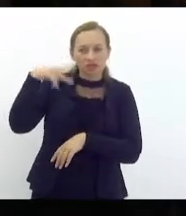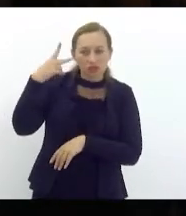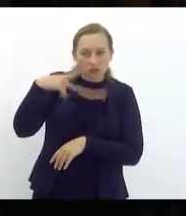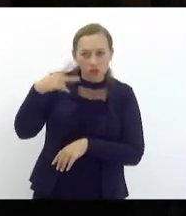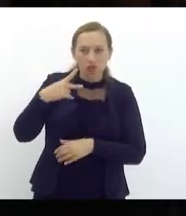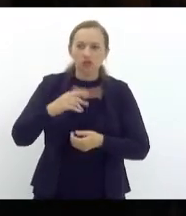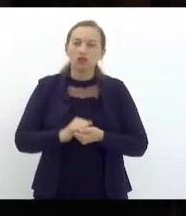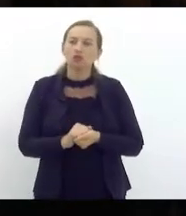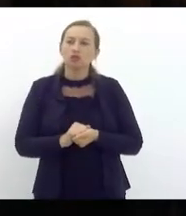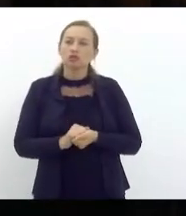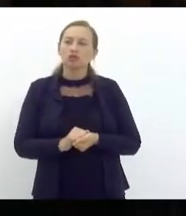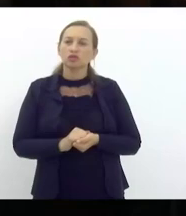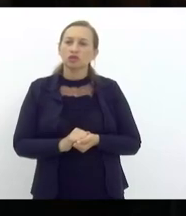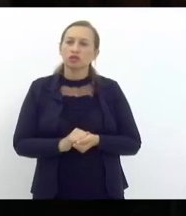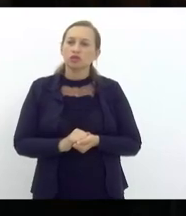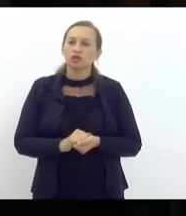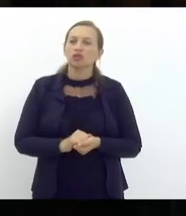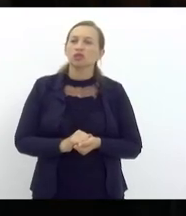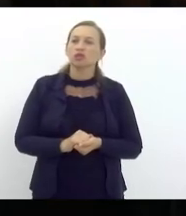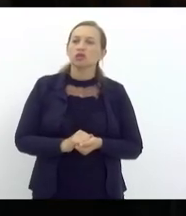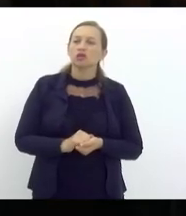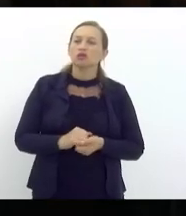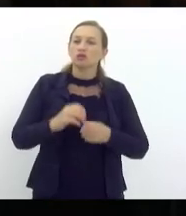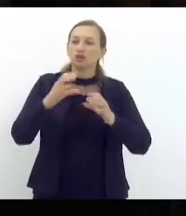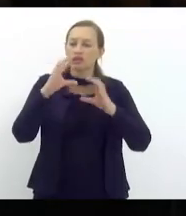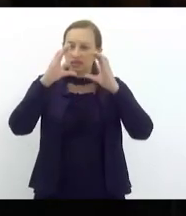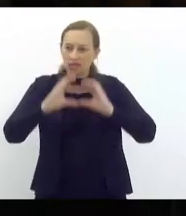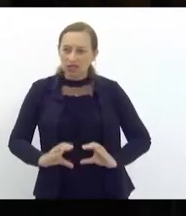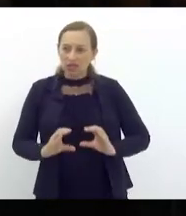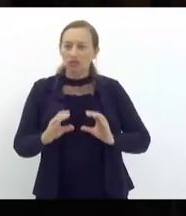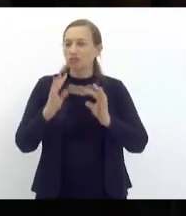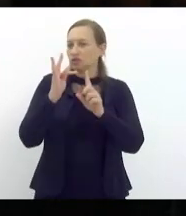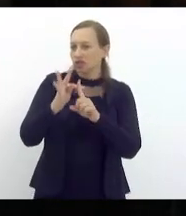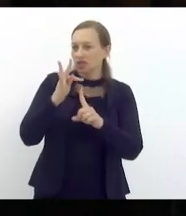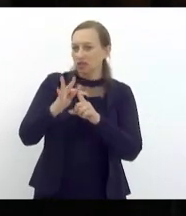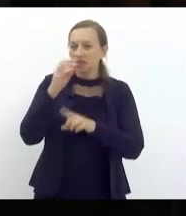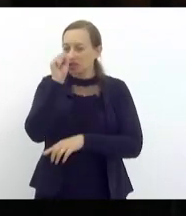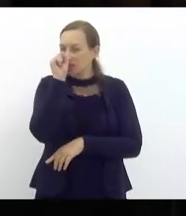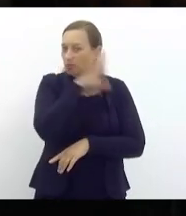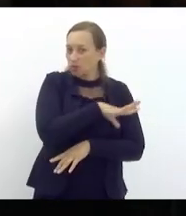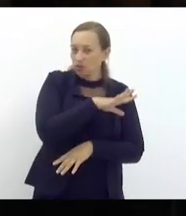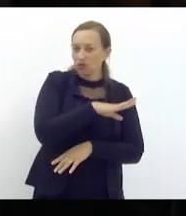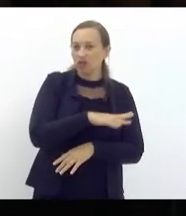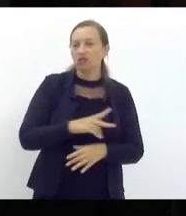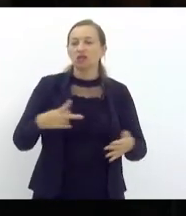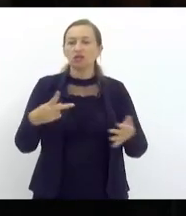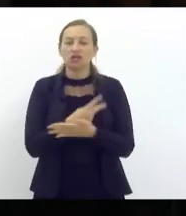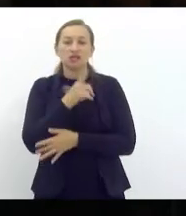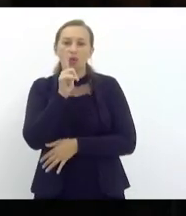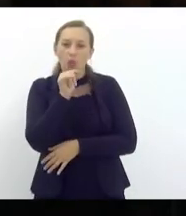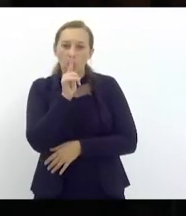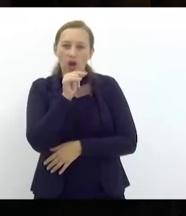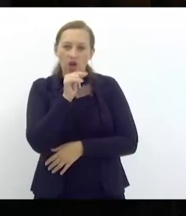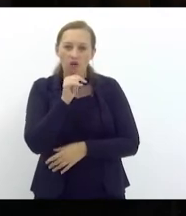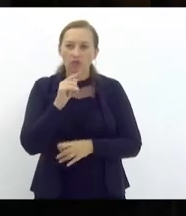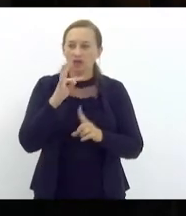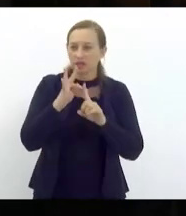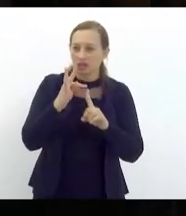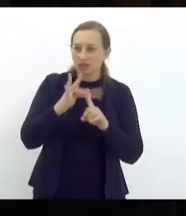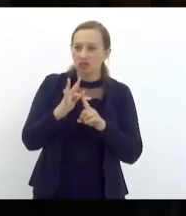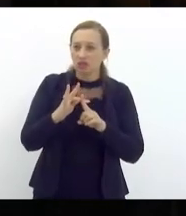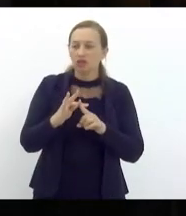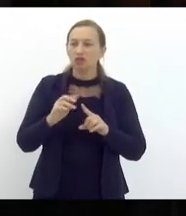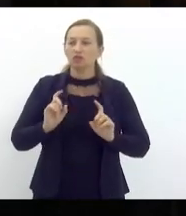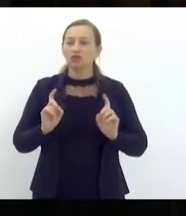e com os cidadãos e cidadãos de Teresópolis quanto a esse absurdo que está sendo feito com a água em Teresópolis nosso